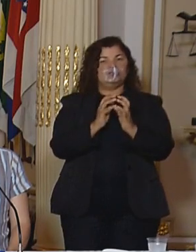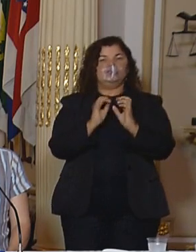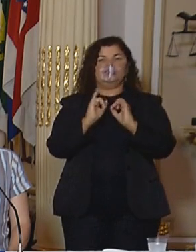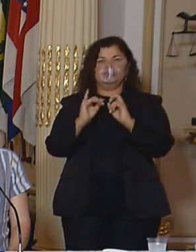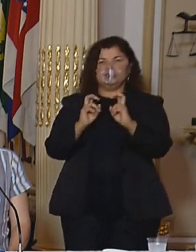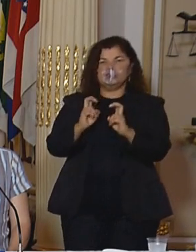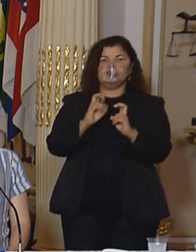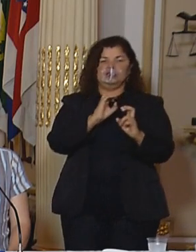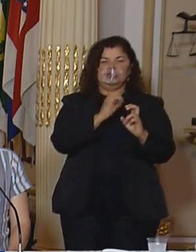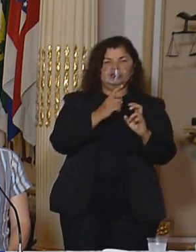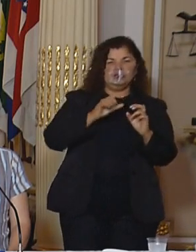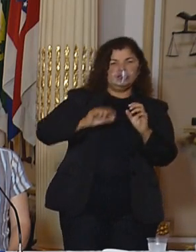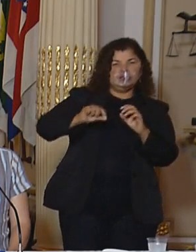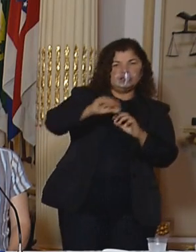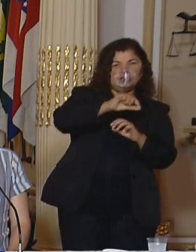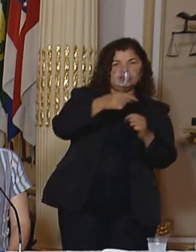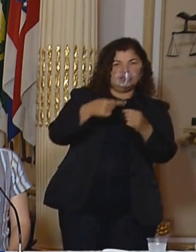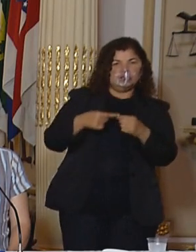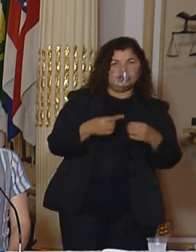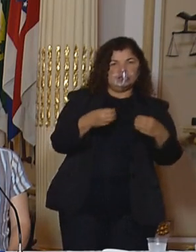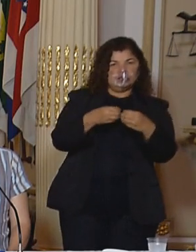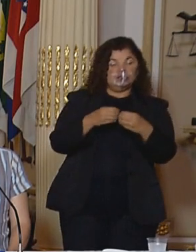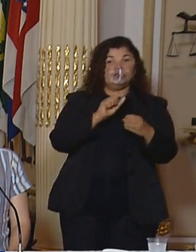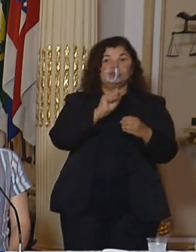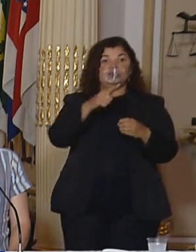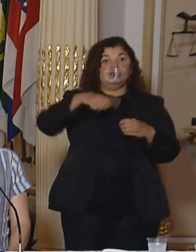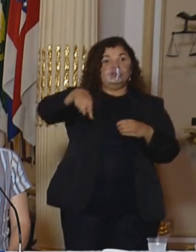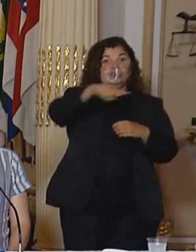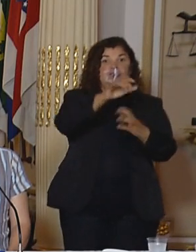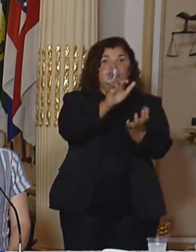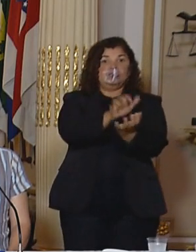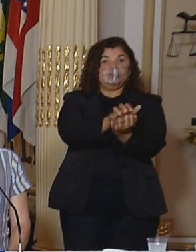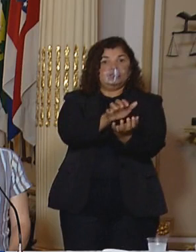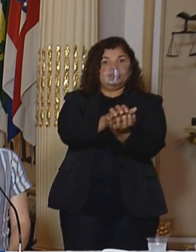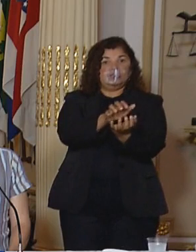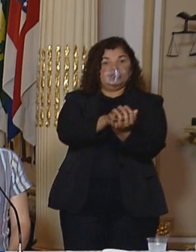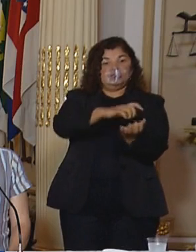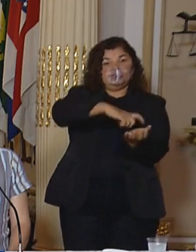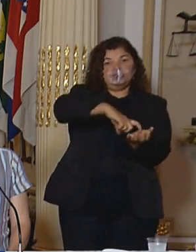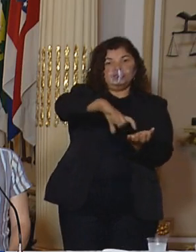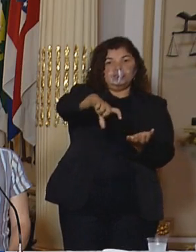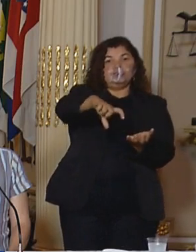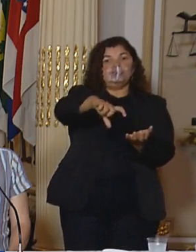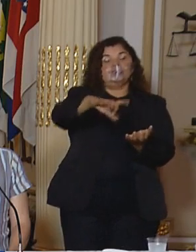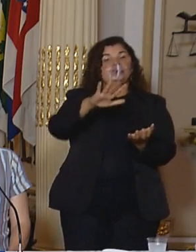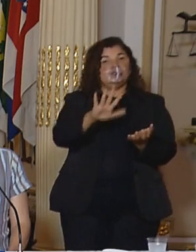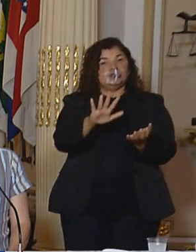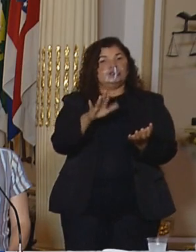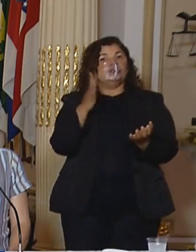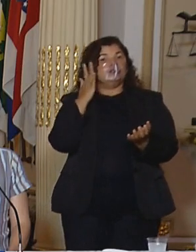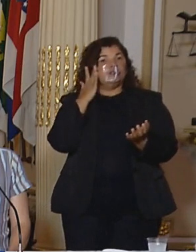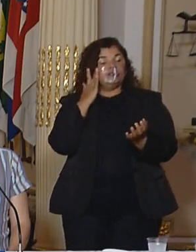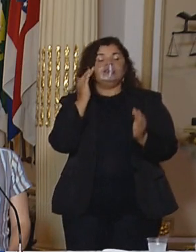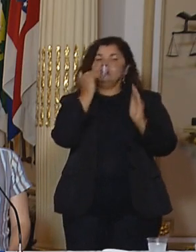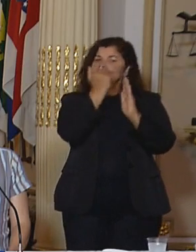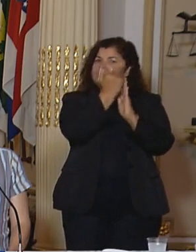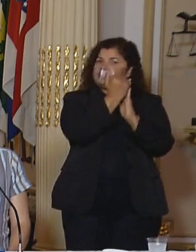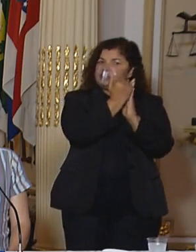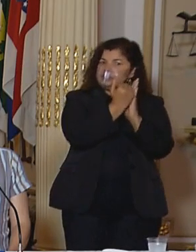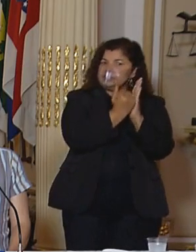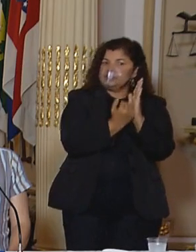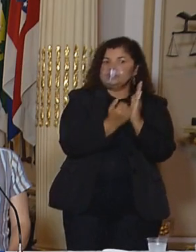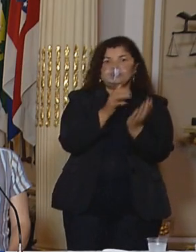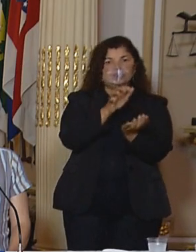nas outras regiões do estado. A tendência geral de Pernambuco é de estabilidade e queda, né? E